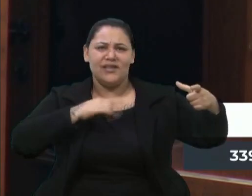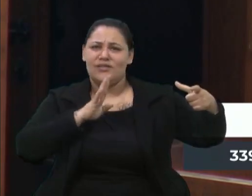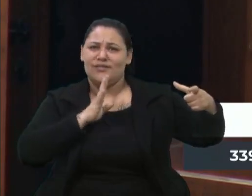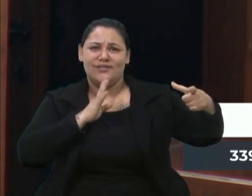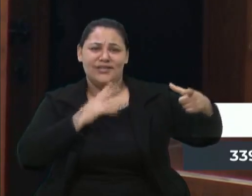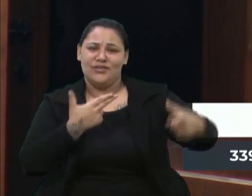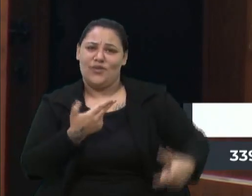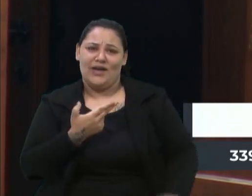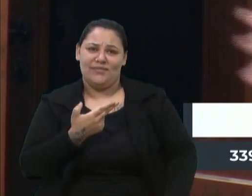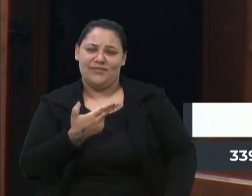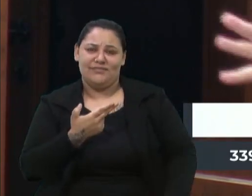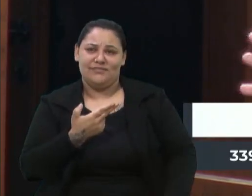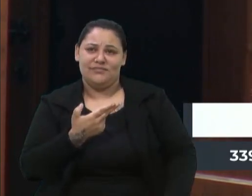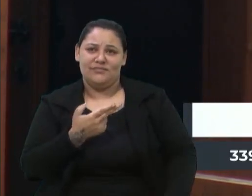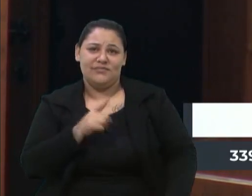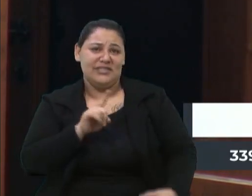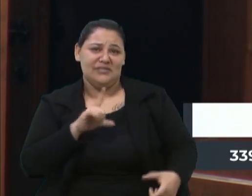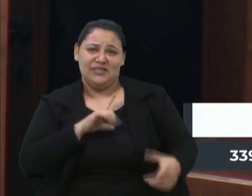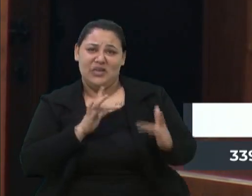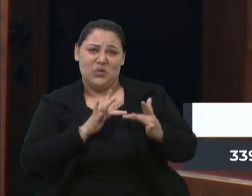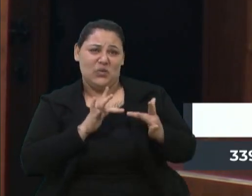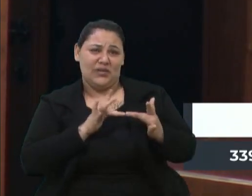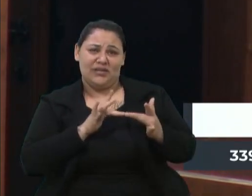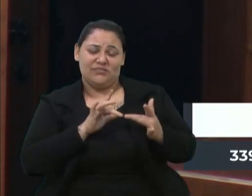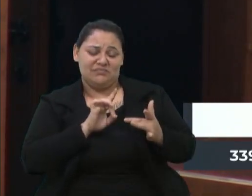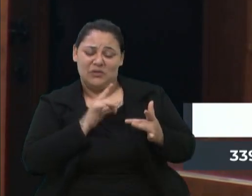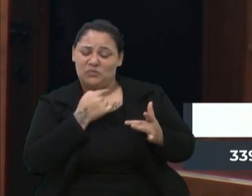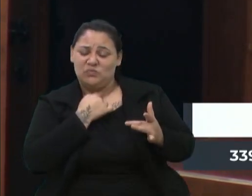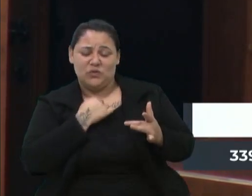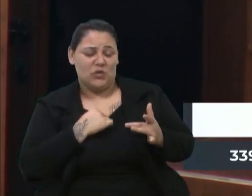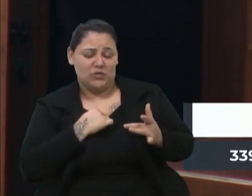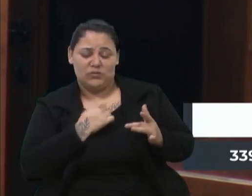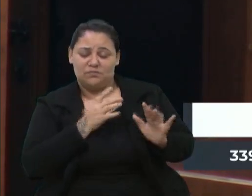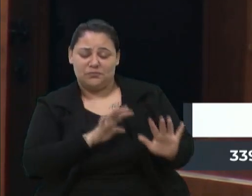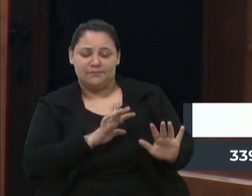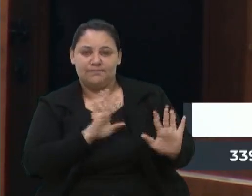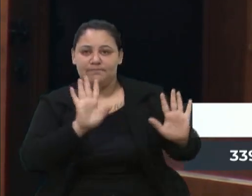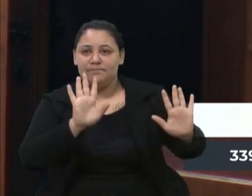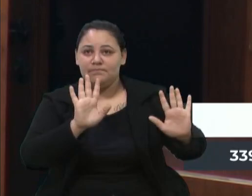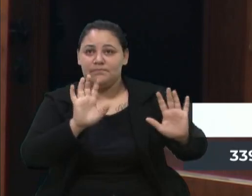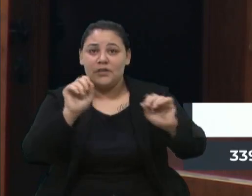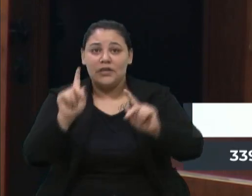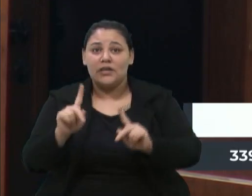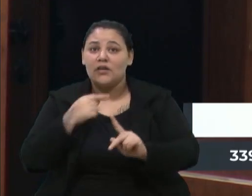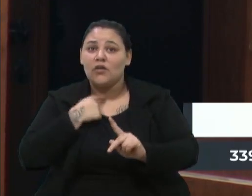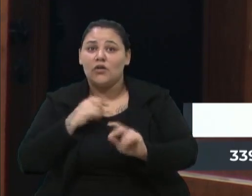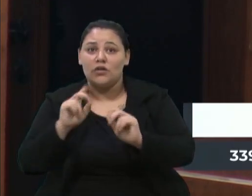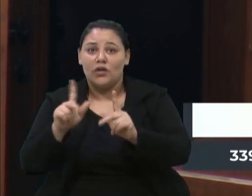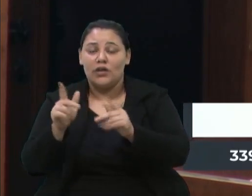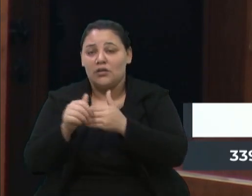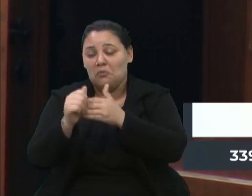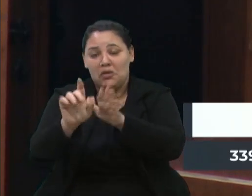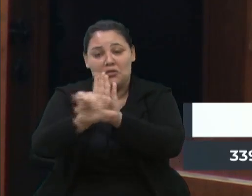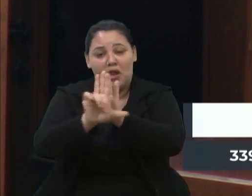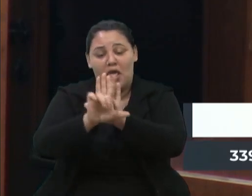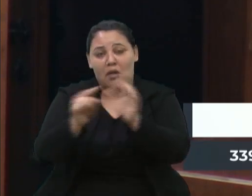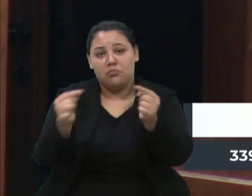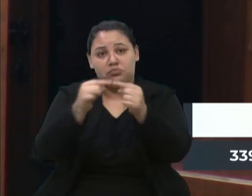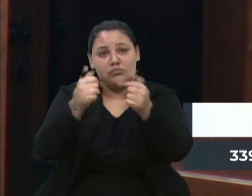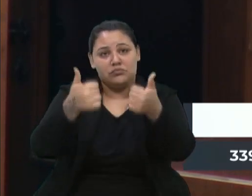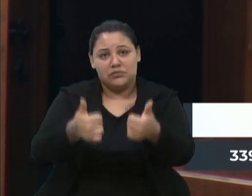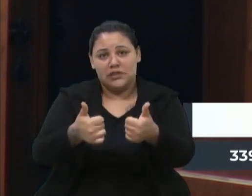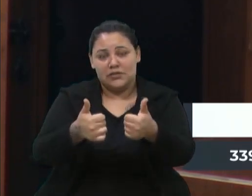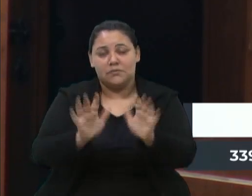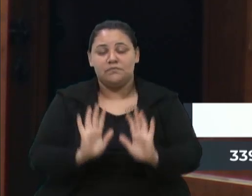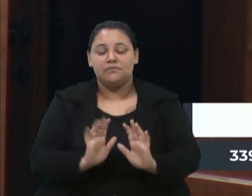conheço não não sou afeto a isso e tá tudo certo quem é seguindo a legislação não há nada